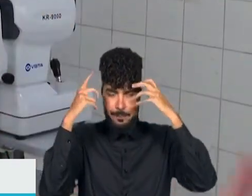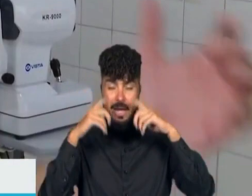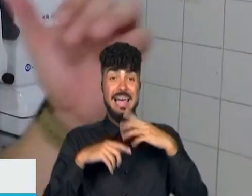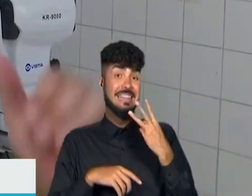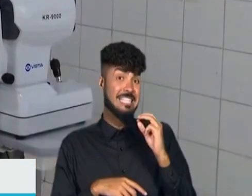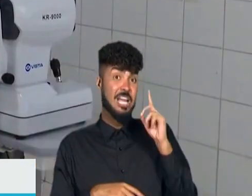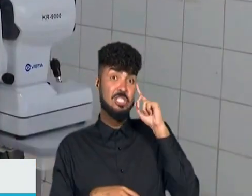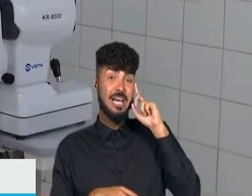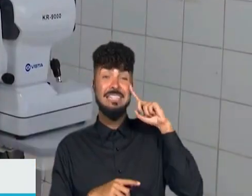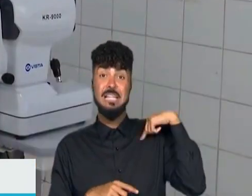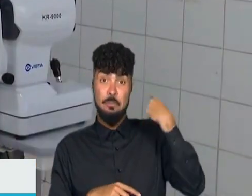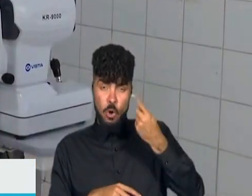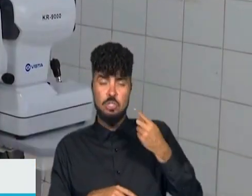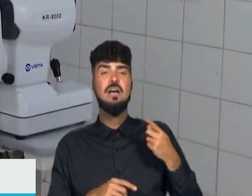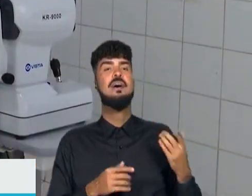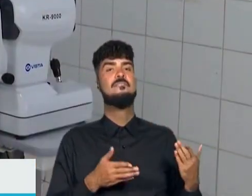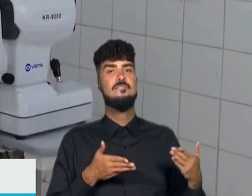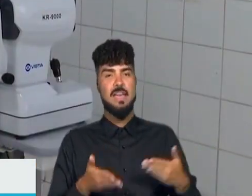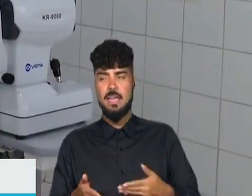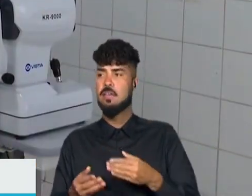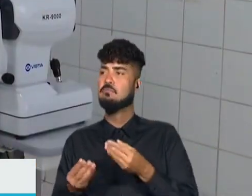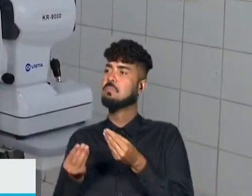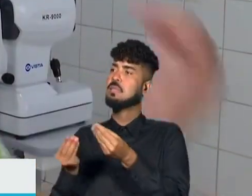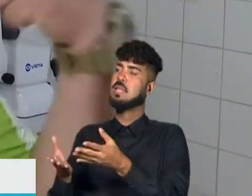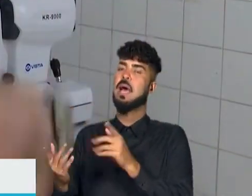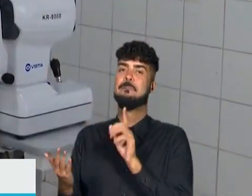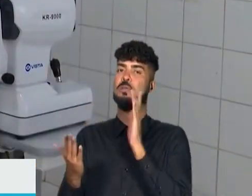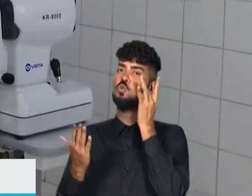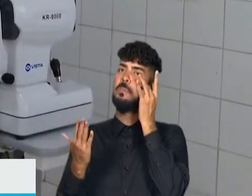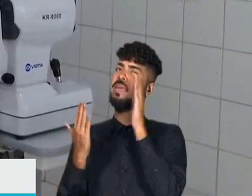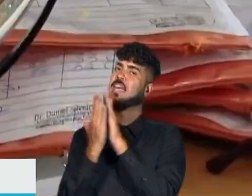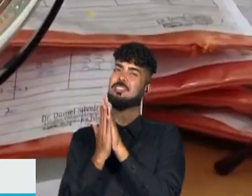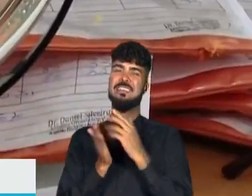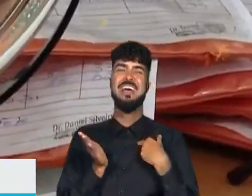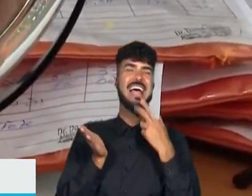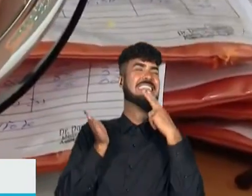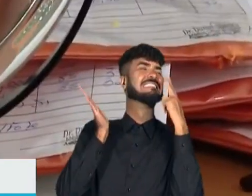vem de novo à caravana fazer a entrega. A gente não manda os óculos, a gente vem entregar.